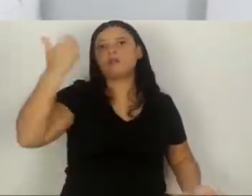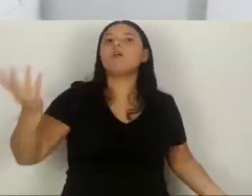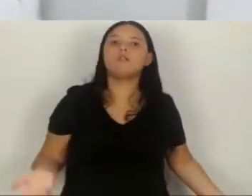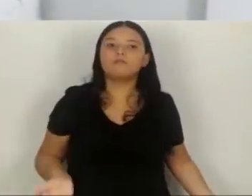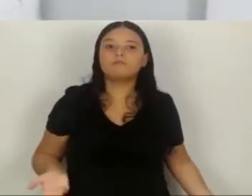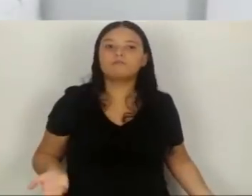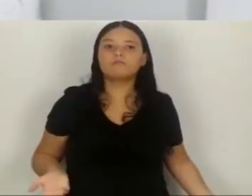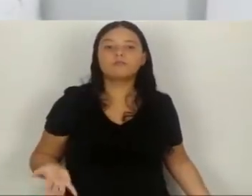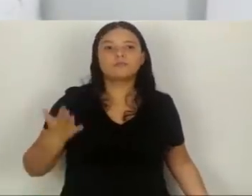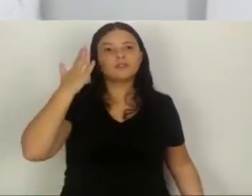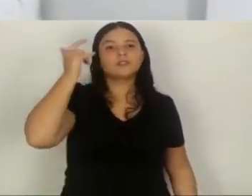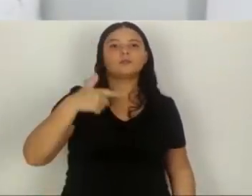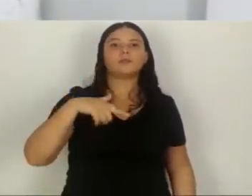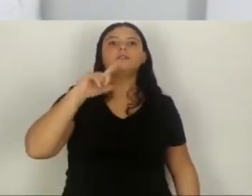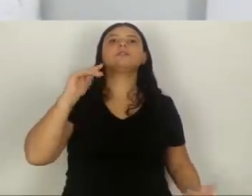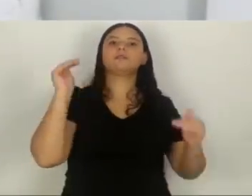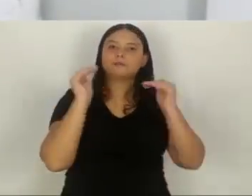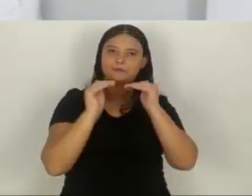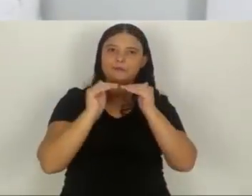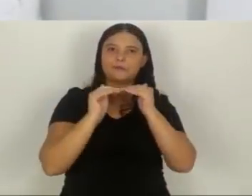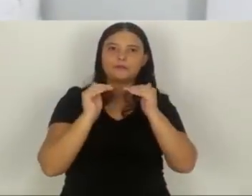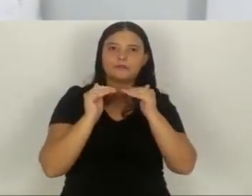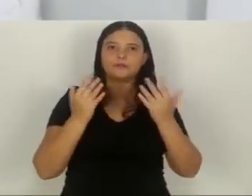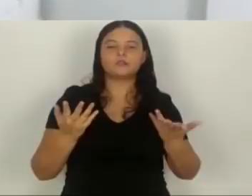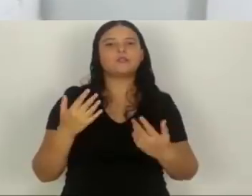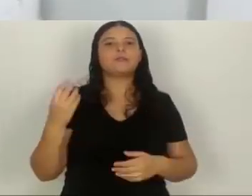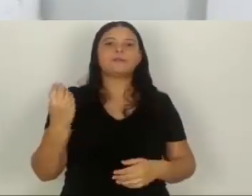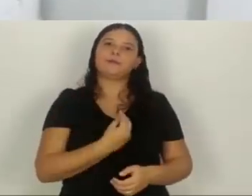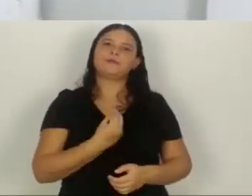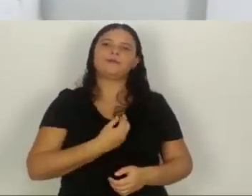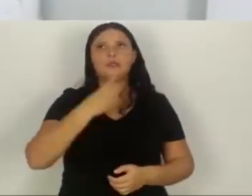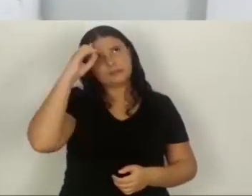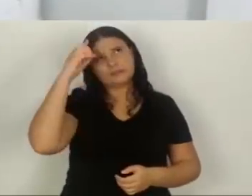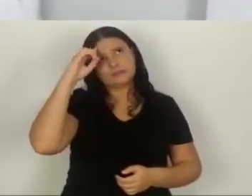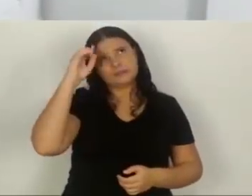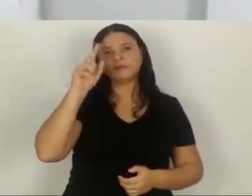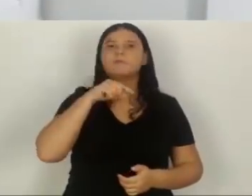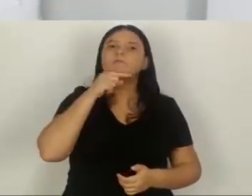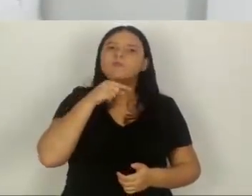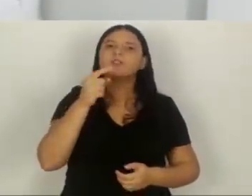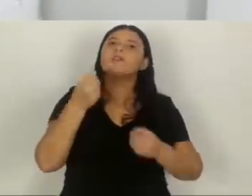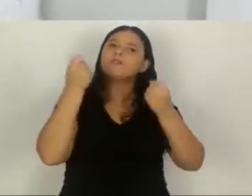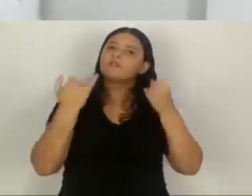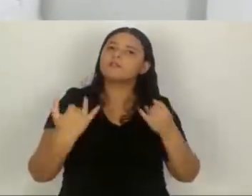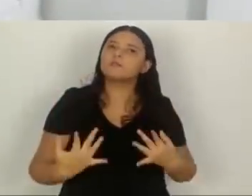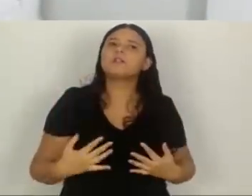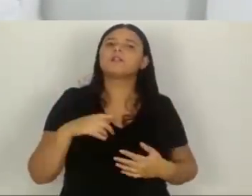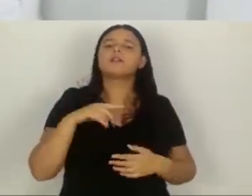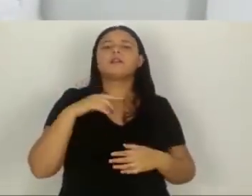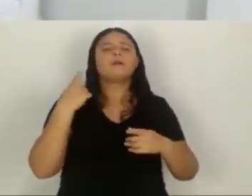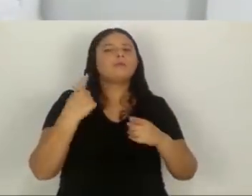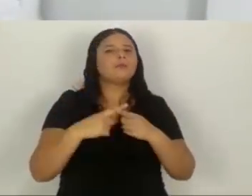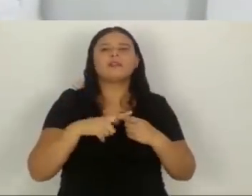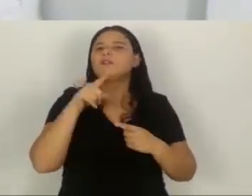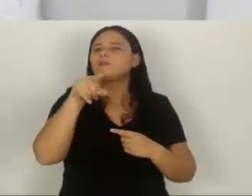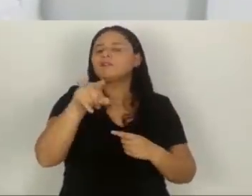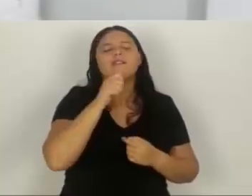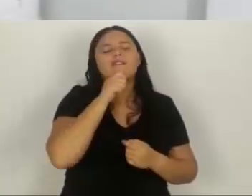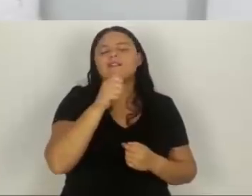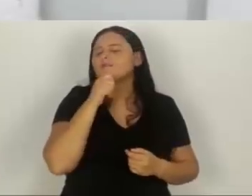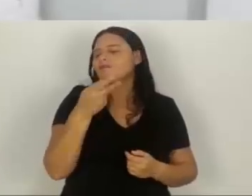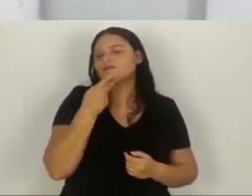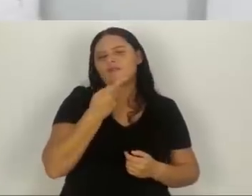saiba disso de uma vez, você não concorda comigo? Né? Dá para viver com essa dúvida. Explique o que te impediu de falar até